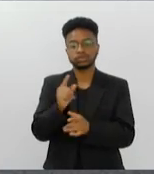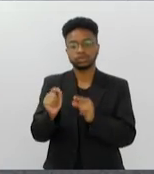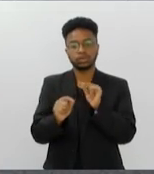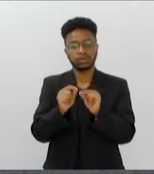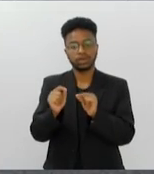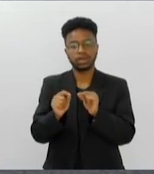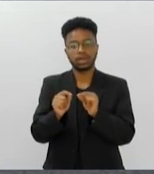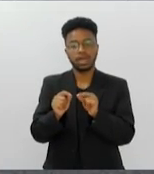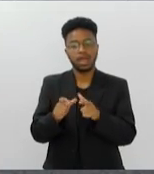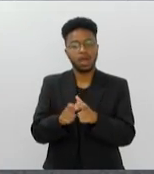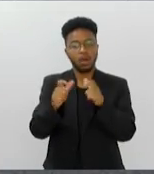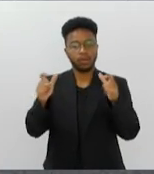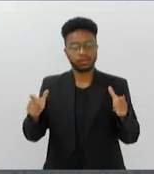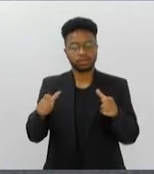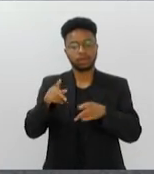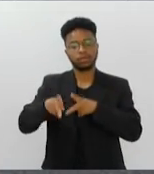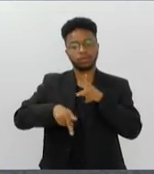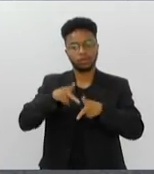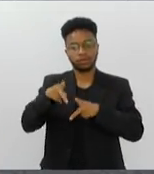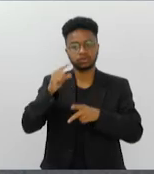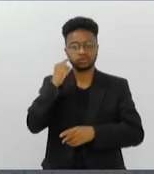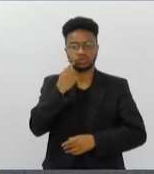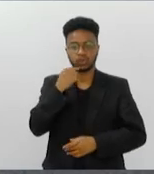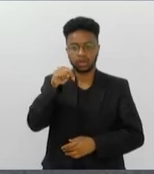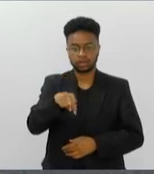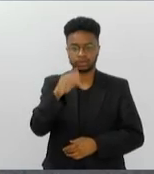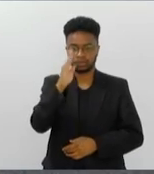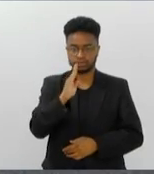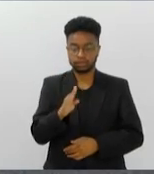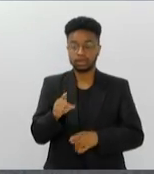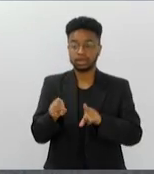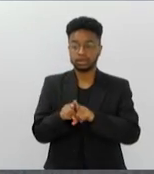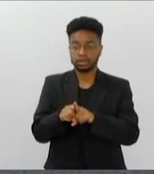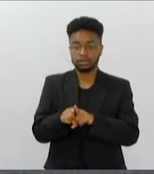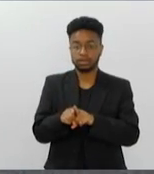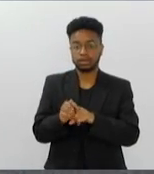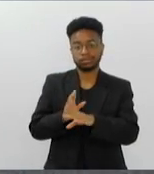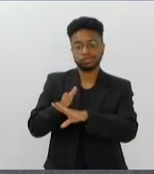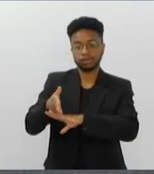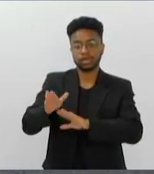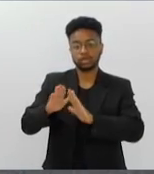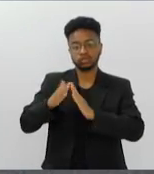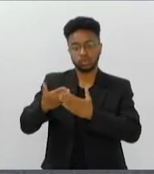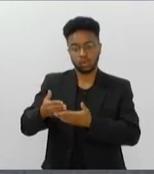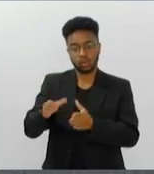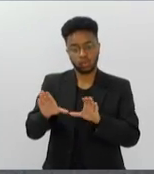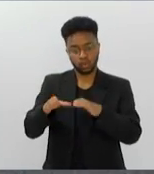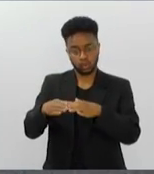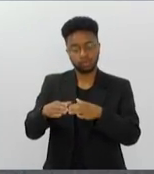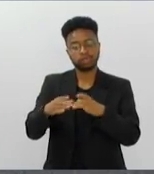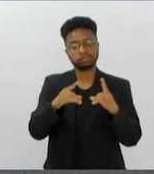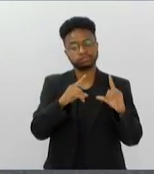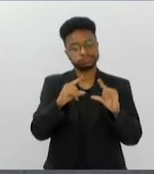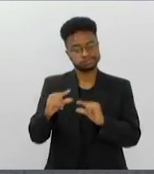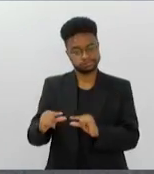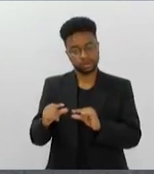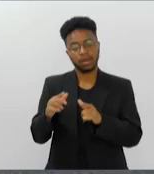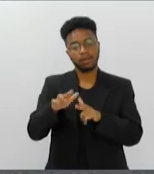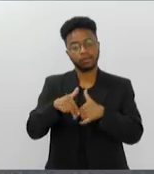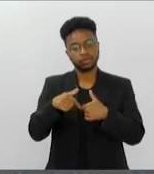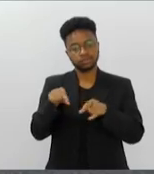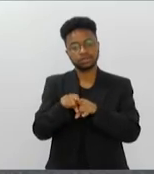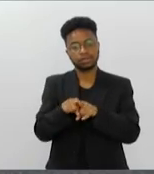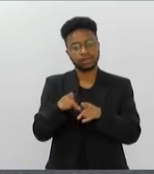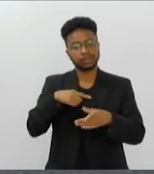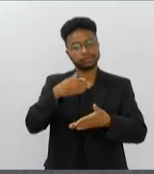dessa população surda no nosso país. A escolarização desse grupo também é reduzida justamente pelas